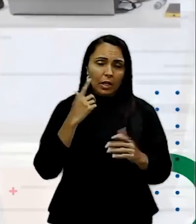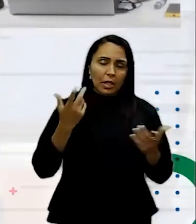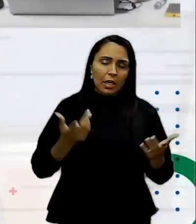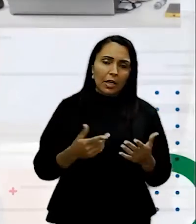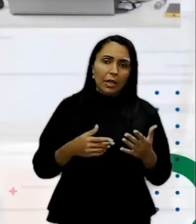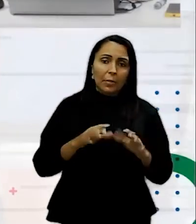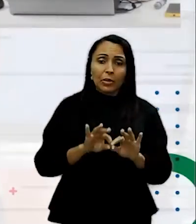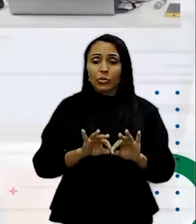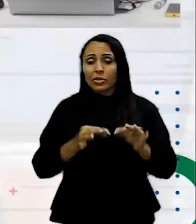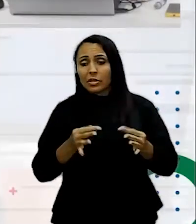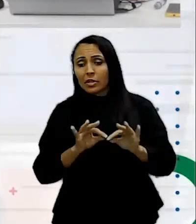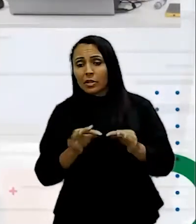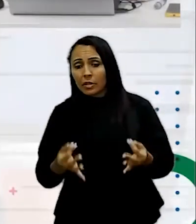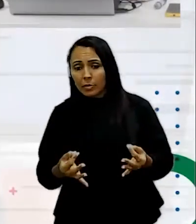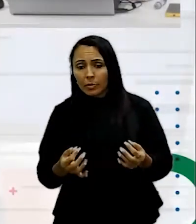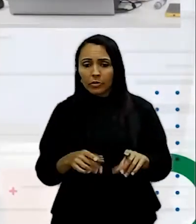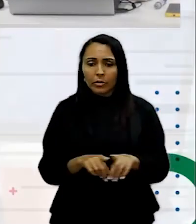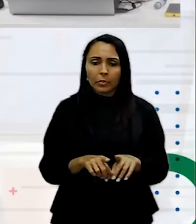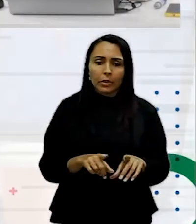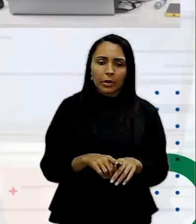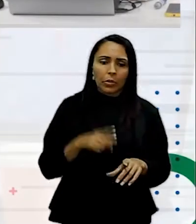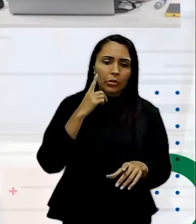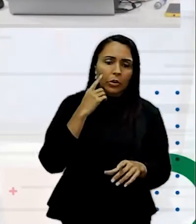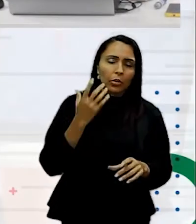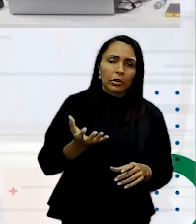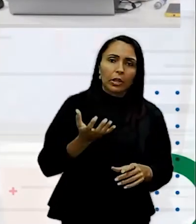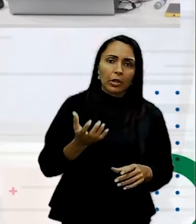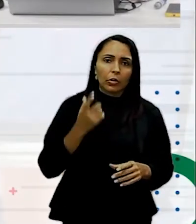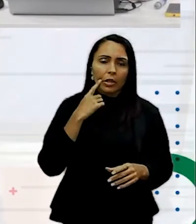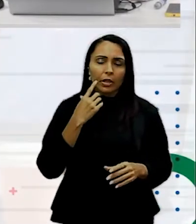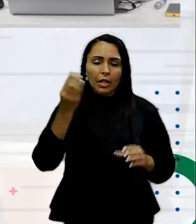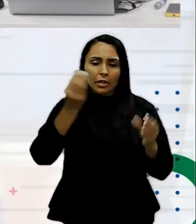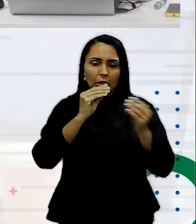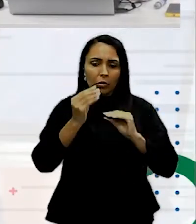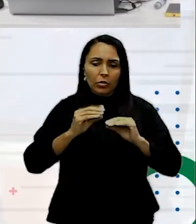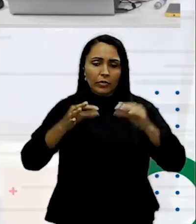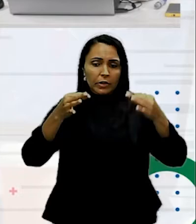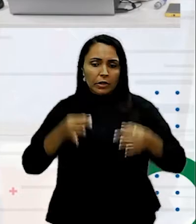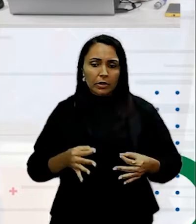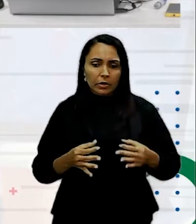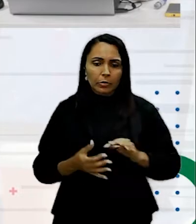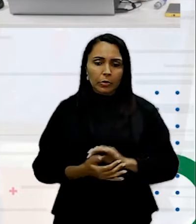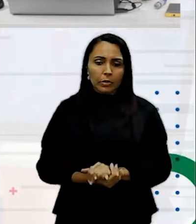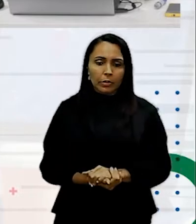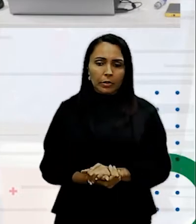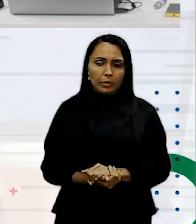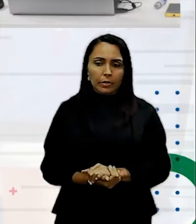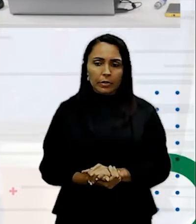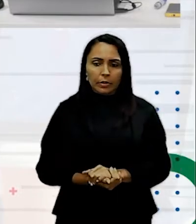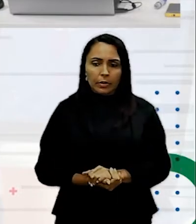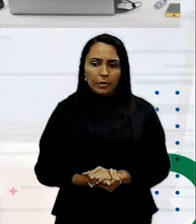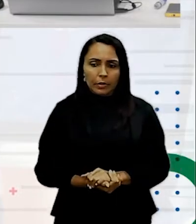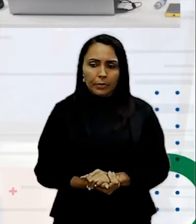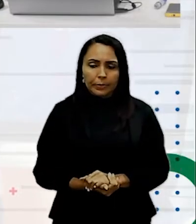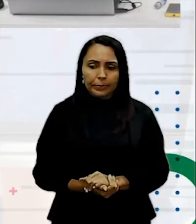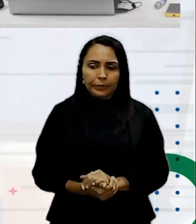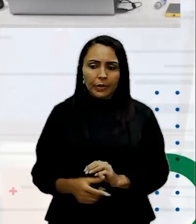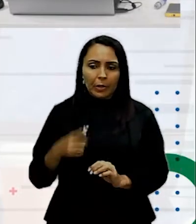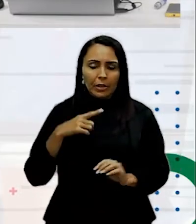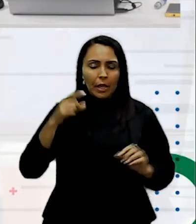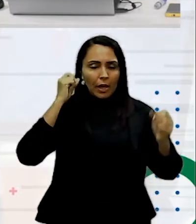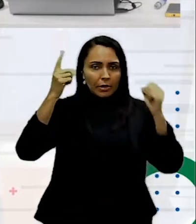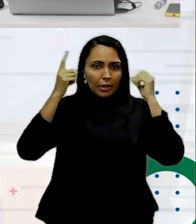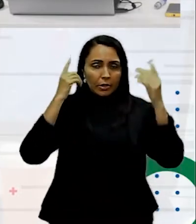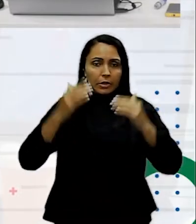para realmente eu saber onde eu quero que cada coisa fique e a disposição deles, para ter a ideia